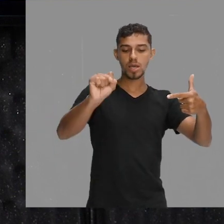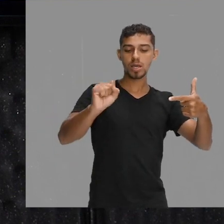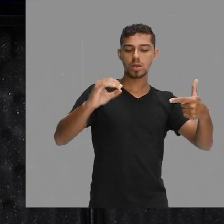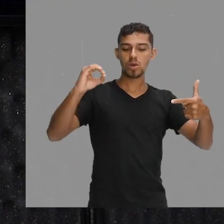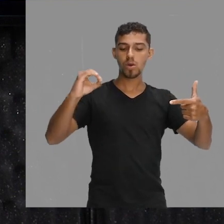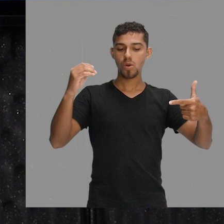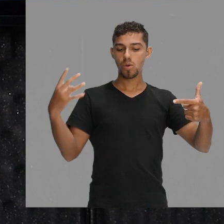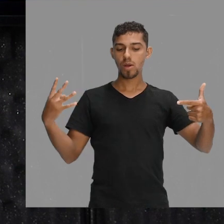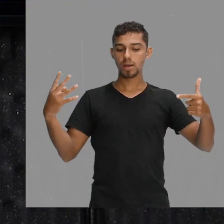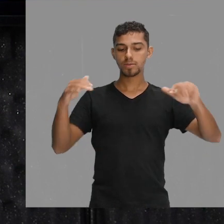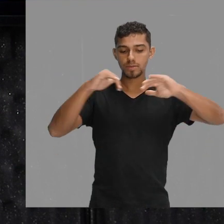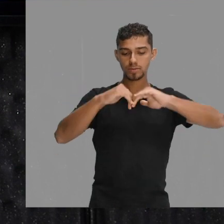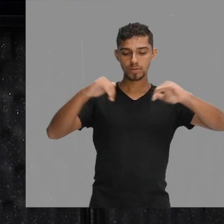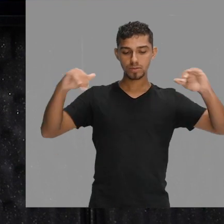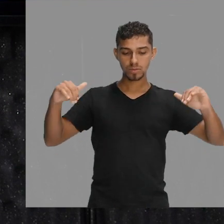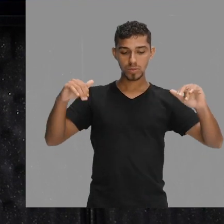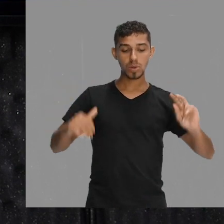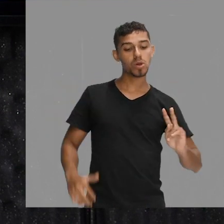separar em